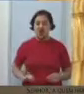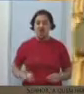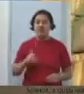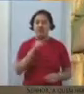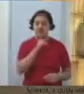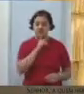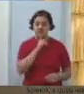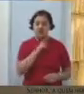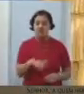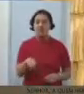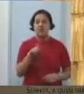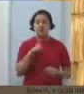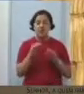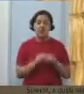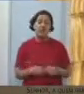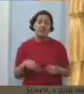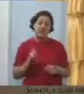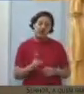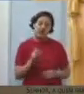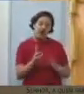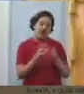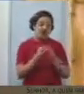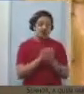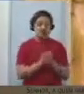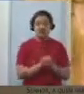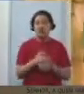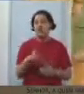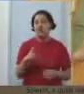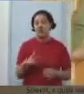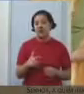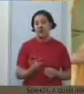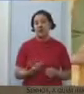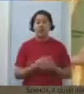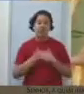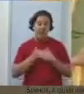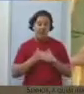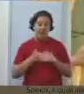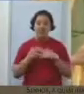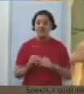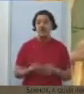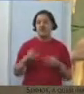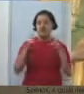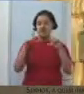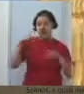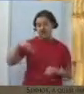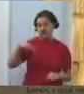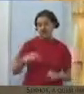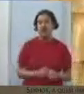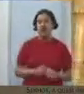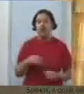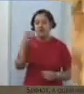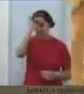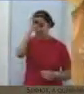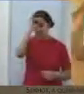para levar o relacionamento. Não existe esse amor de novela, não, gente, isso aí é bobagem. Todo mundo aqui sabe